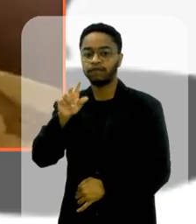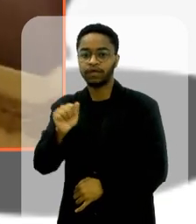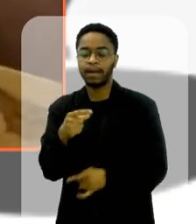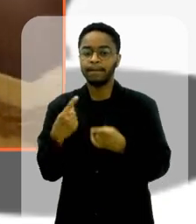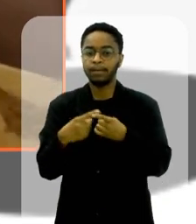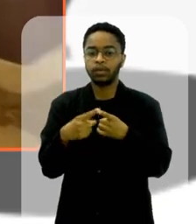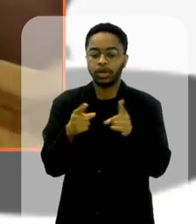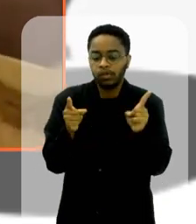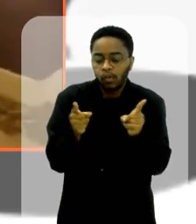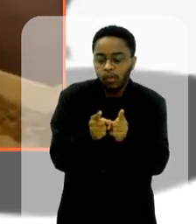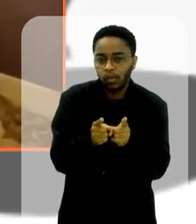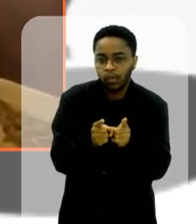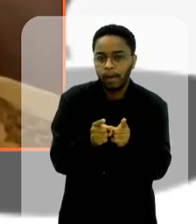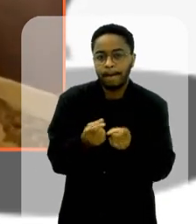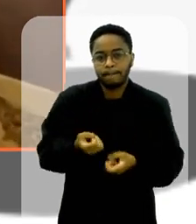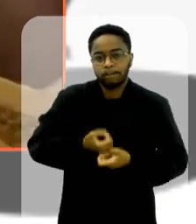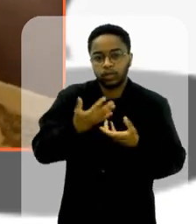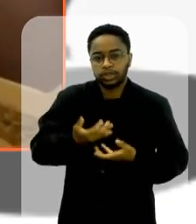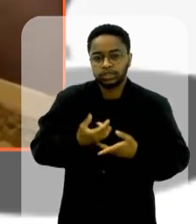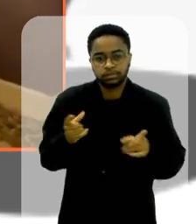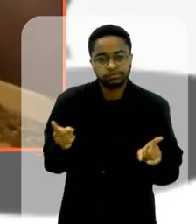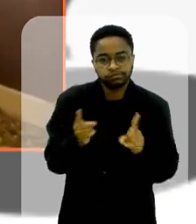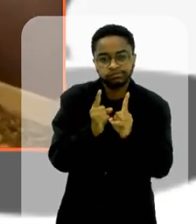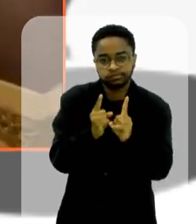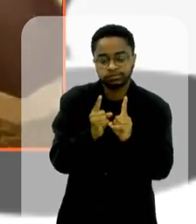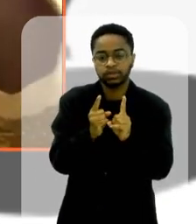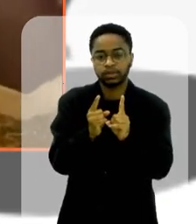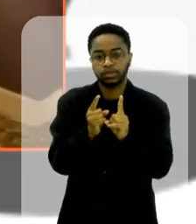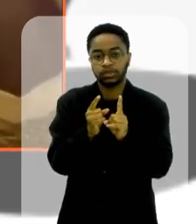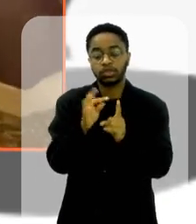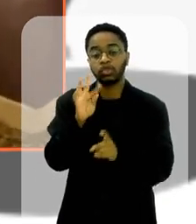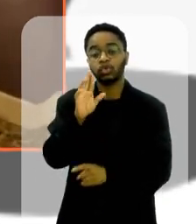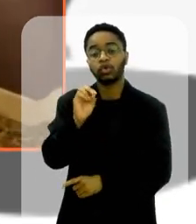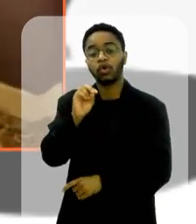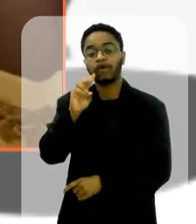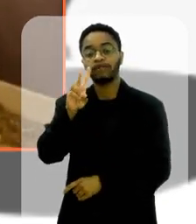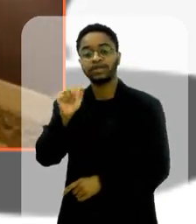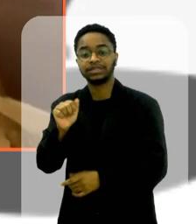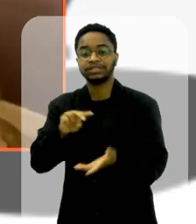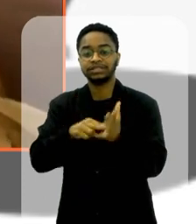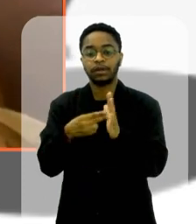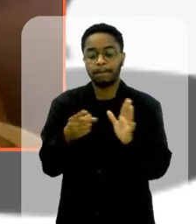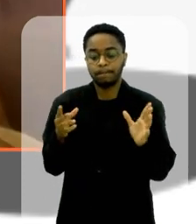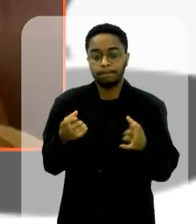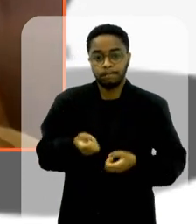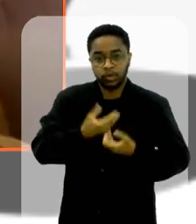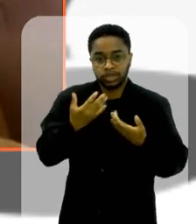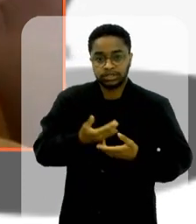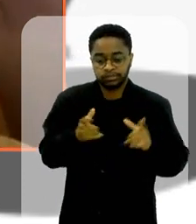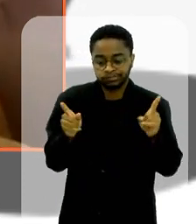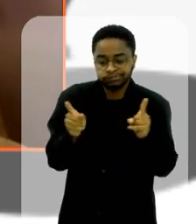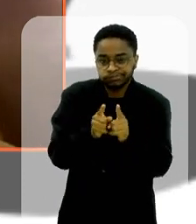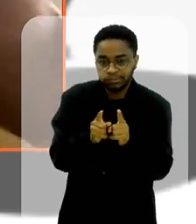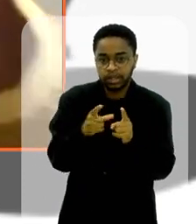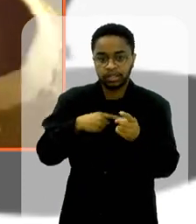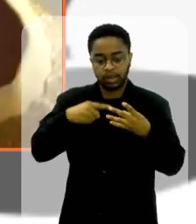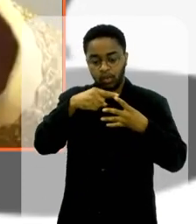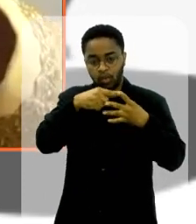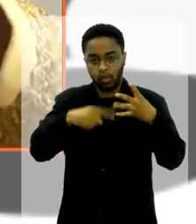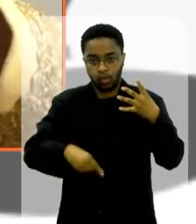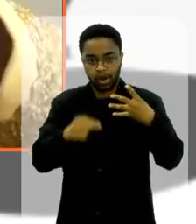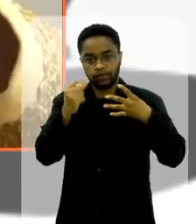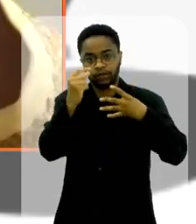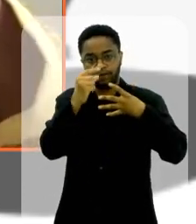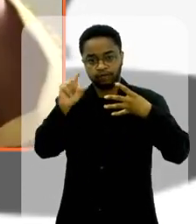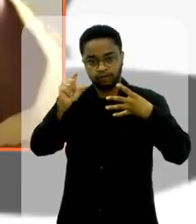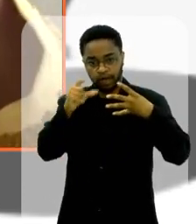essa forma pequenina de poesia. A trova é uma forma pequenina, são quatro versos. Em